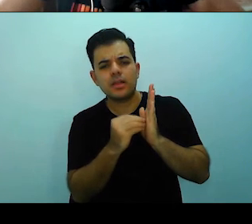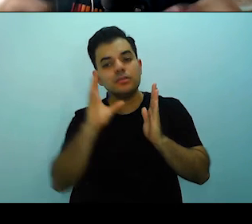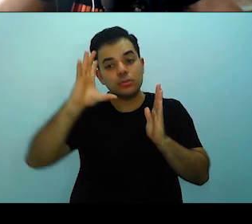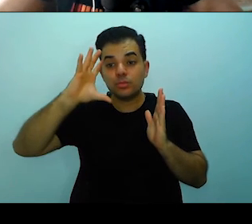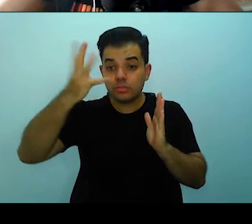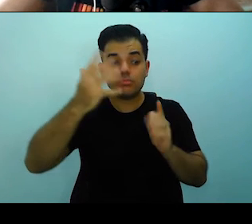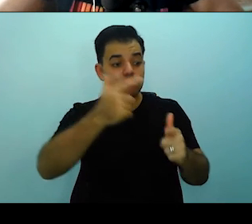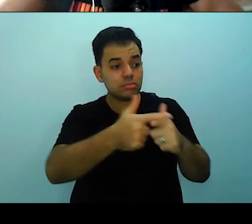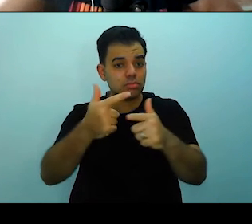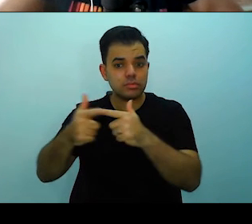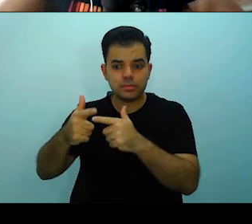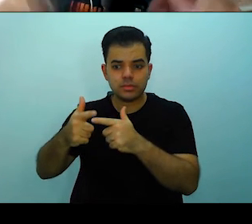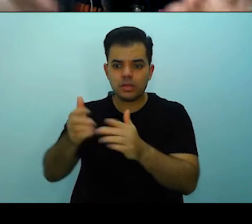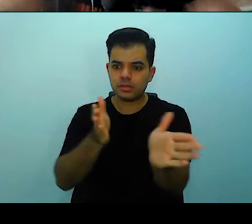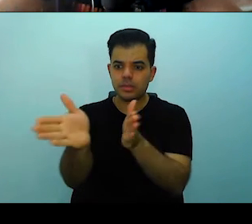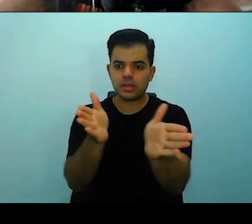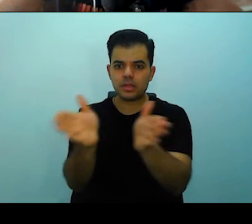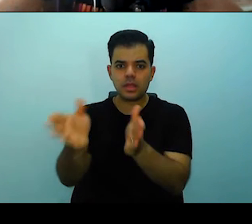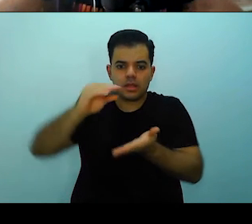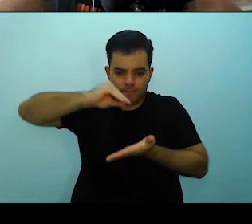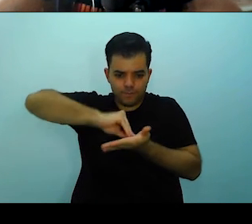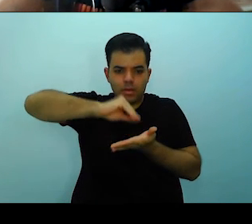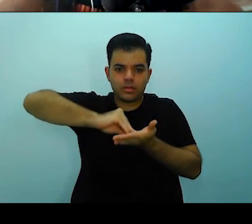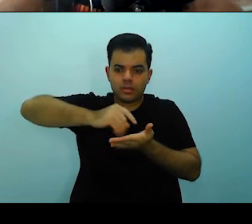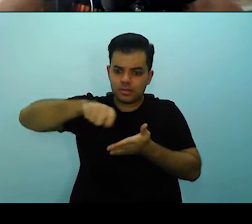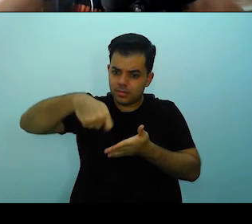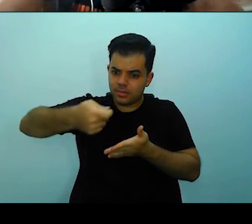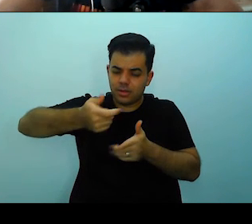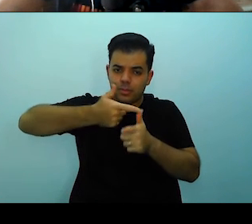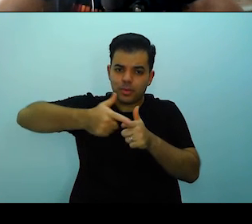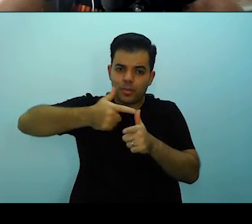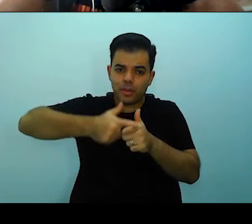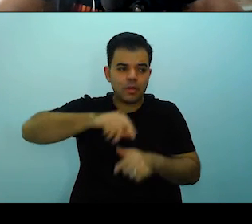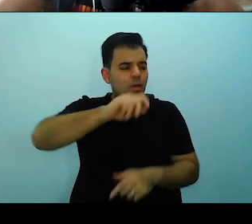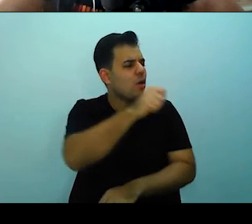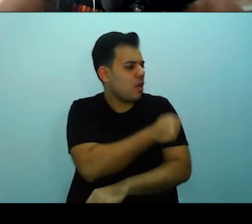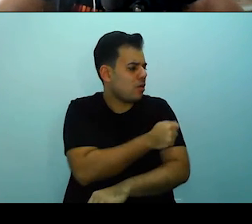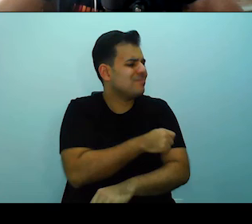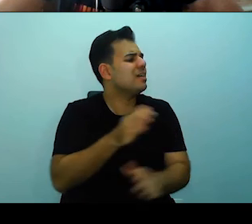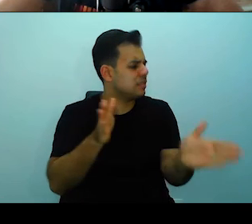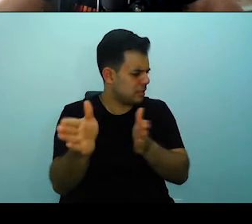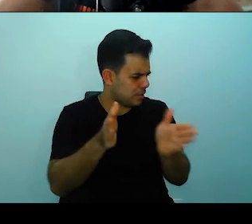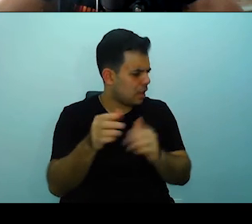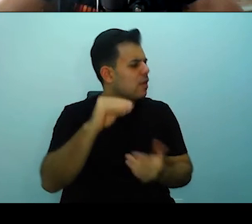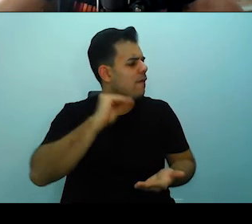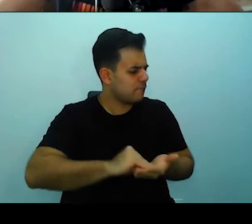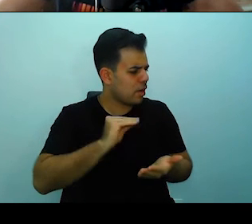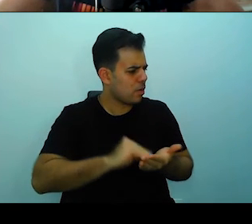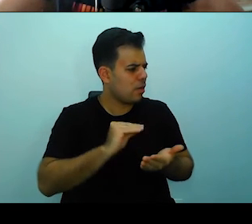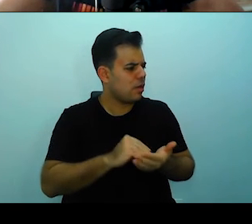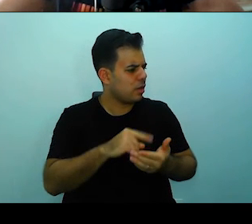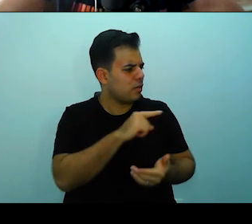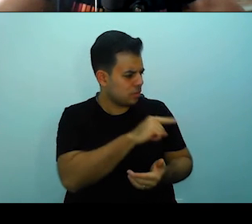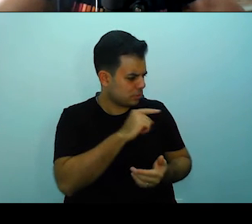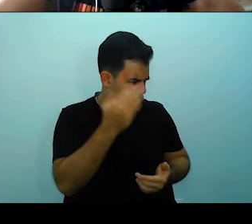ela é um problema. Então, você passando esse conhecimento para o seu aluno, você vai fazer com que ele seja ativo e que ele